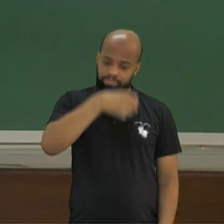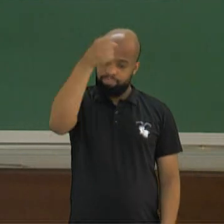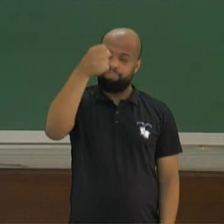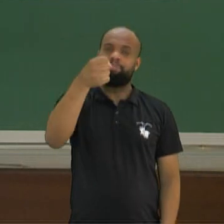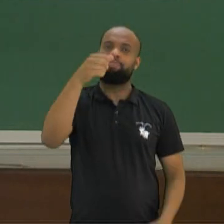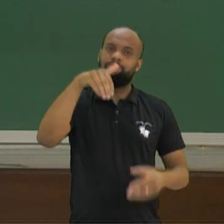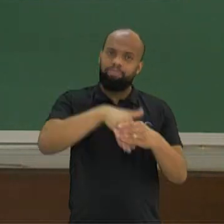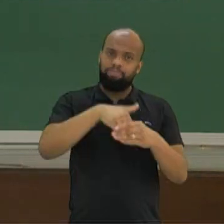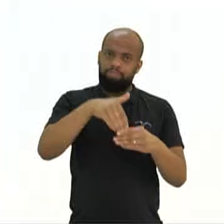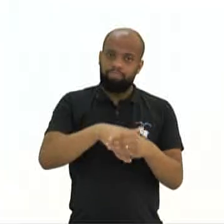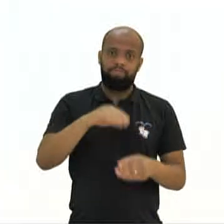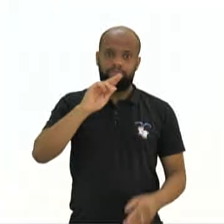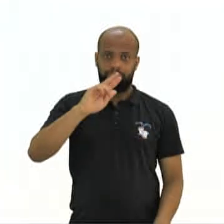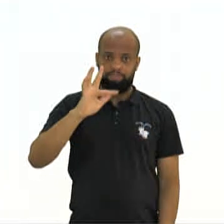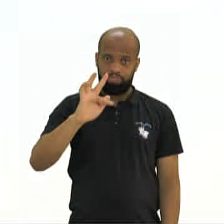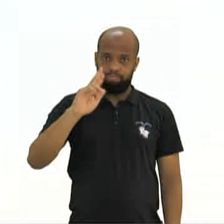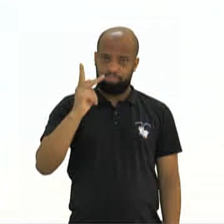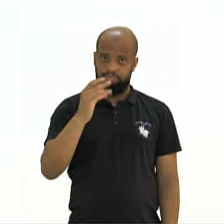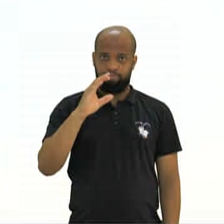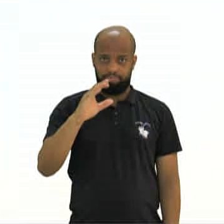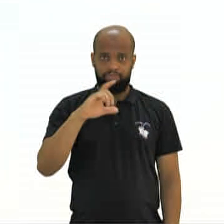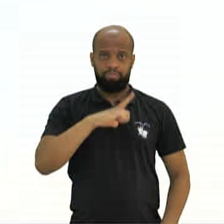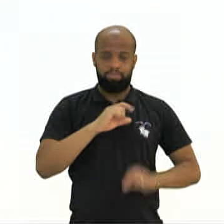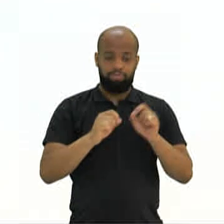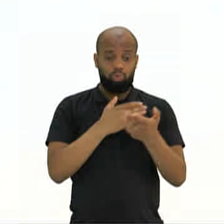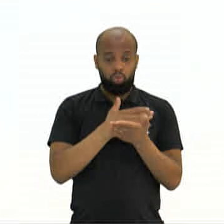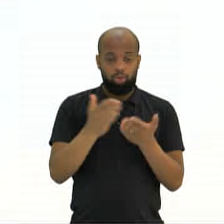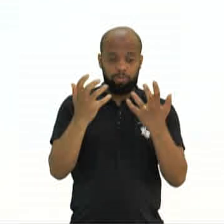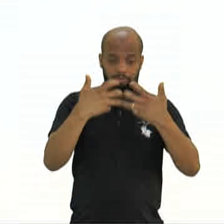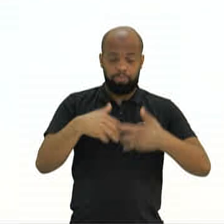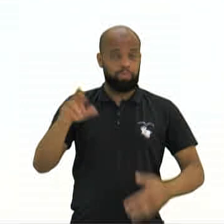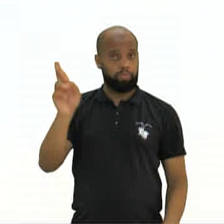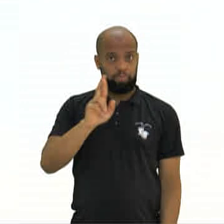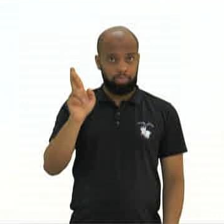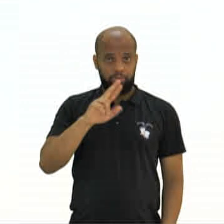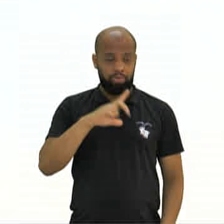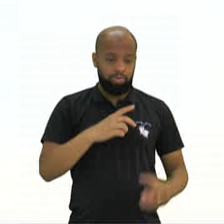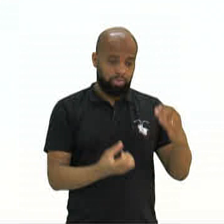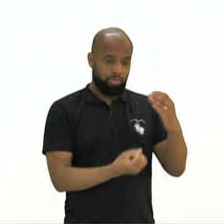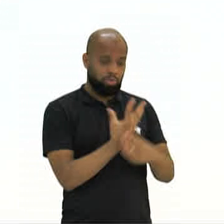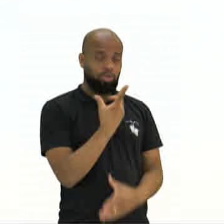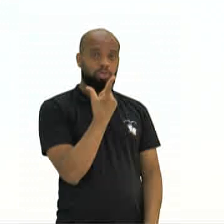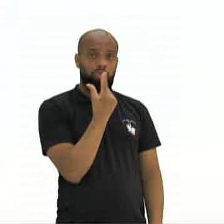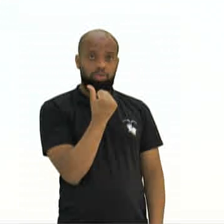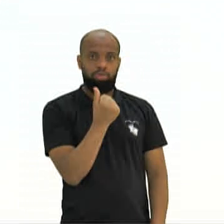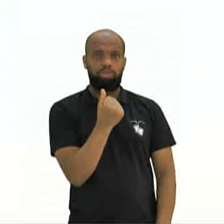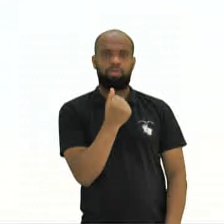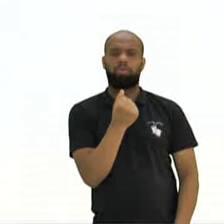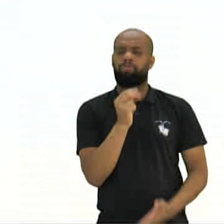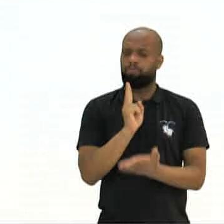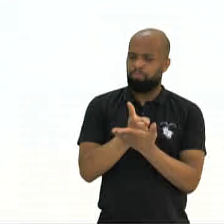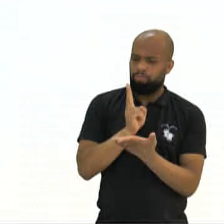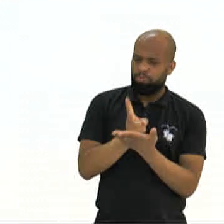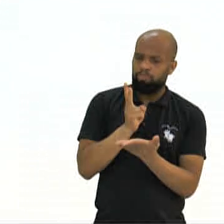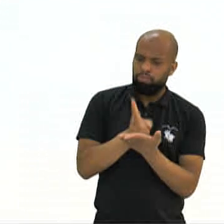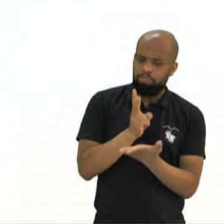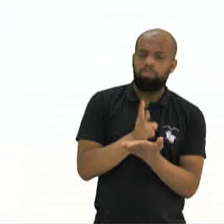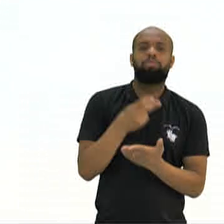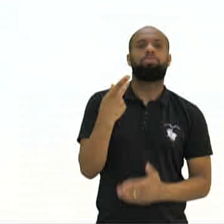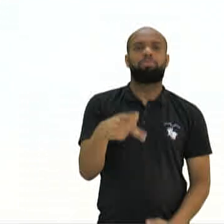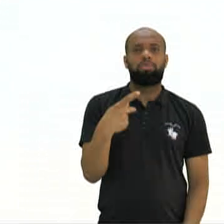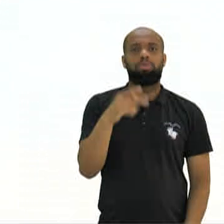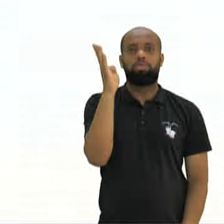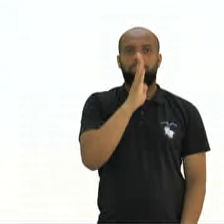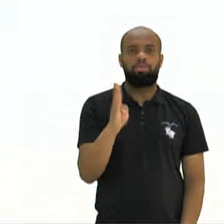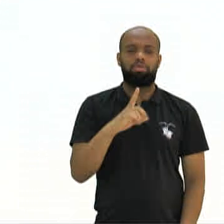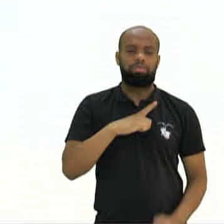Fernando Henrique Cardoso, né? A implantação do Plano Real, que criou uma moeda estável no Brasil após